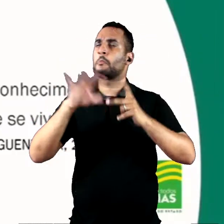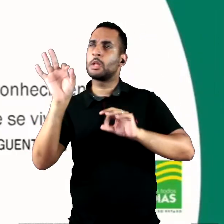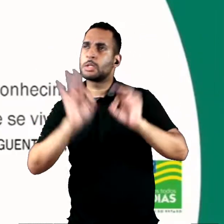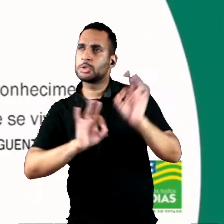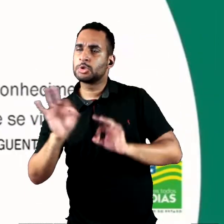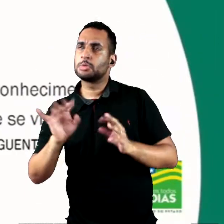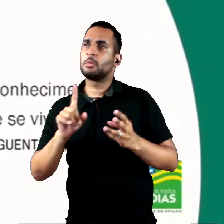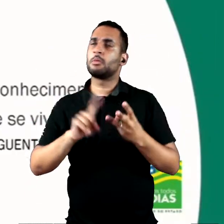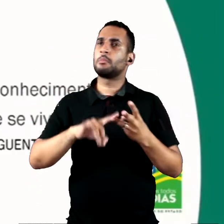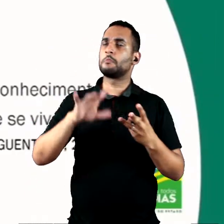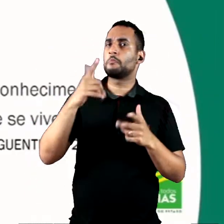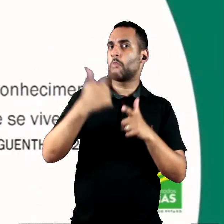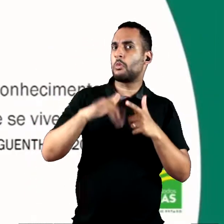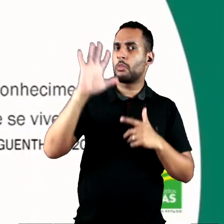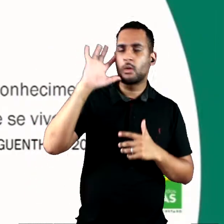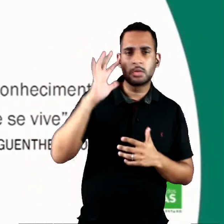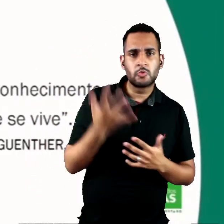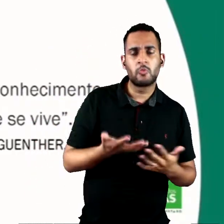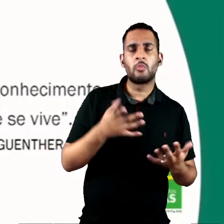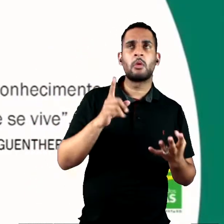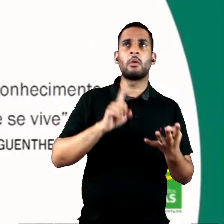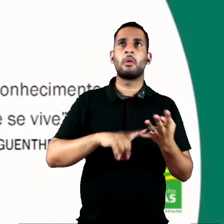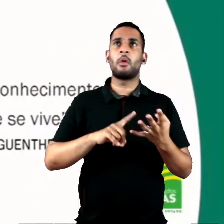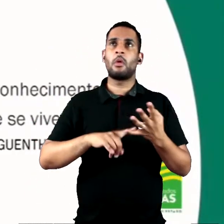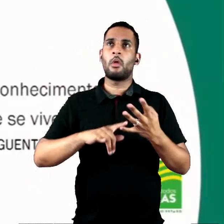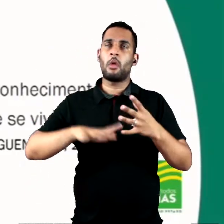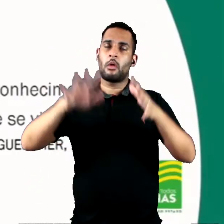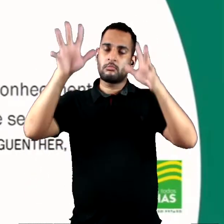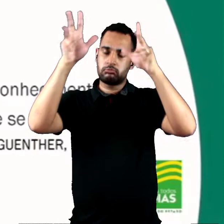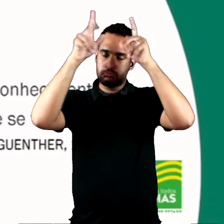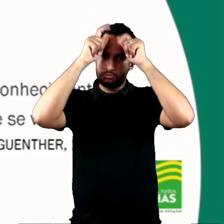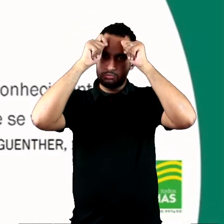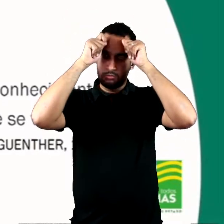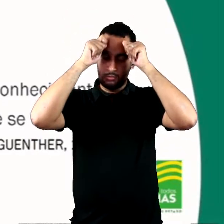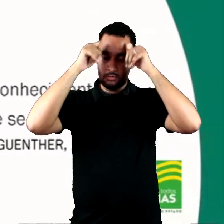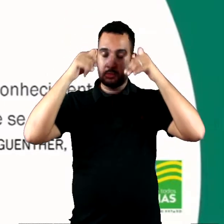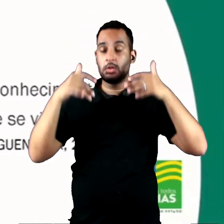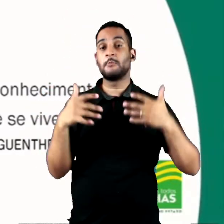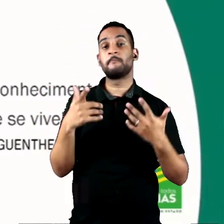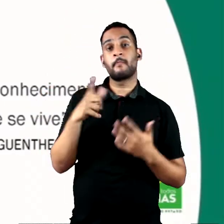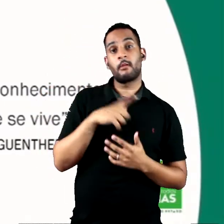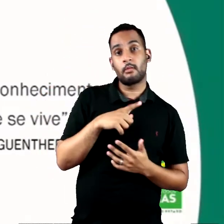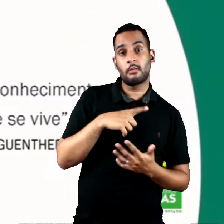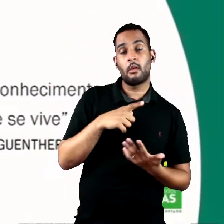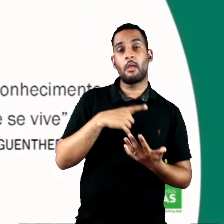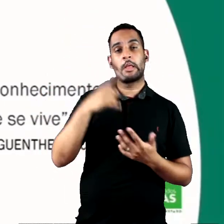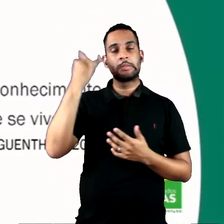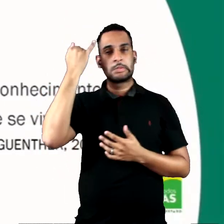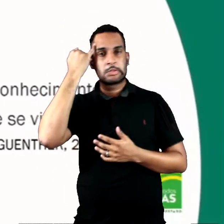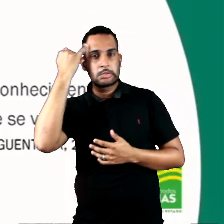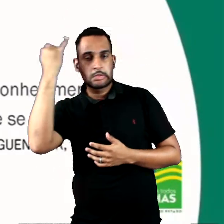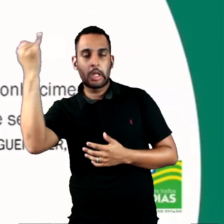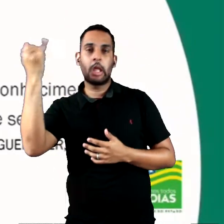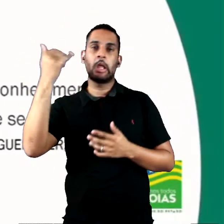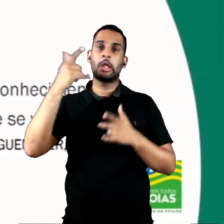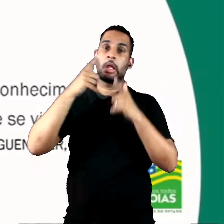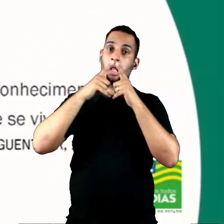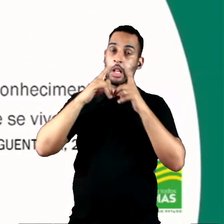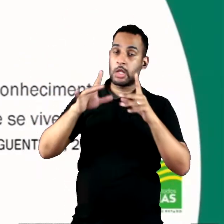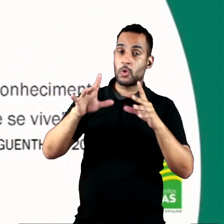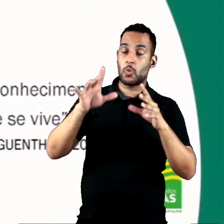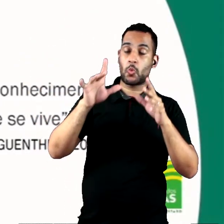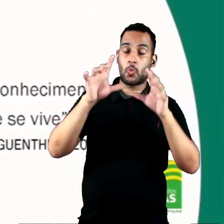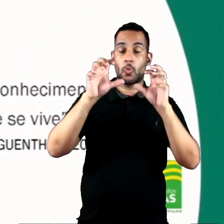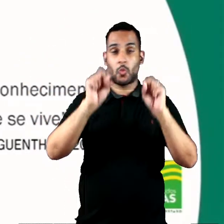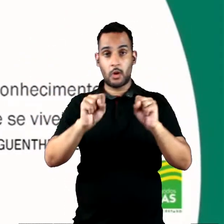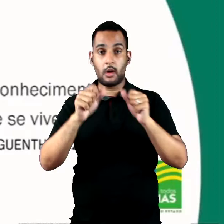planejar, resolver problemas, abstrair e compreender ideias, linguagens e